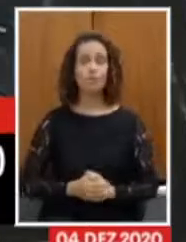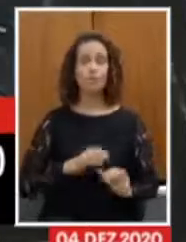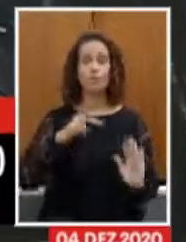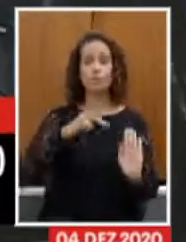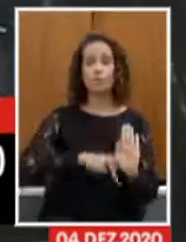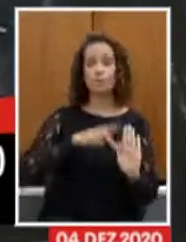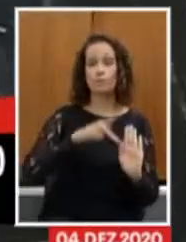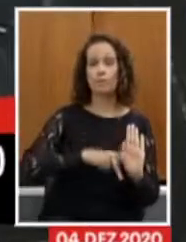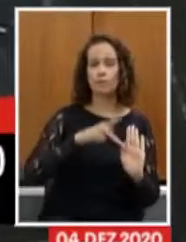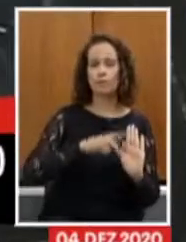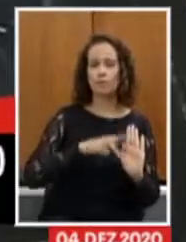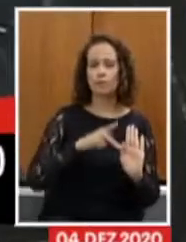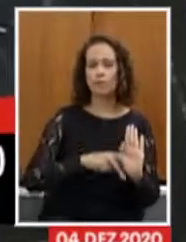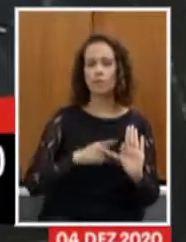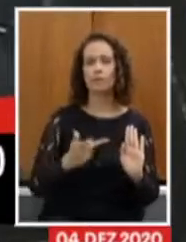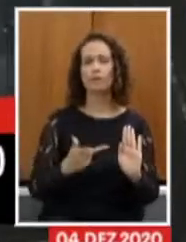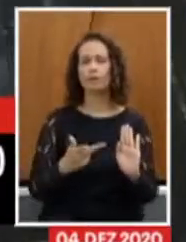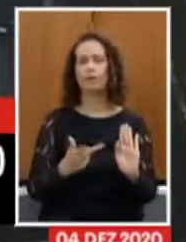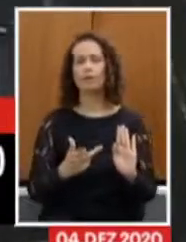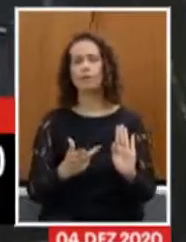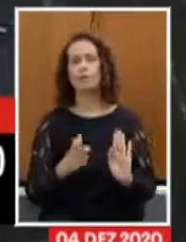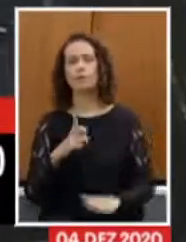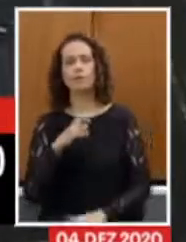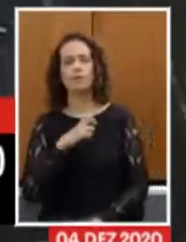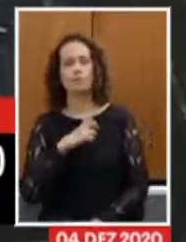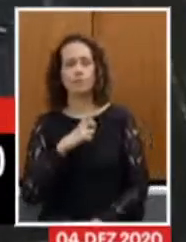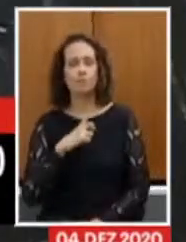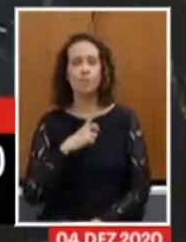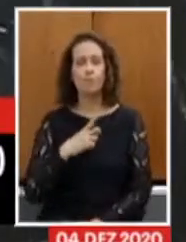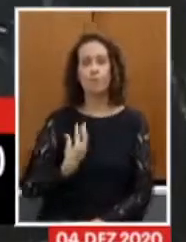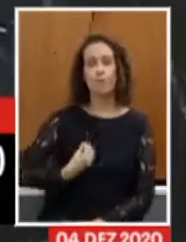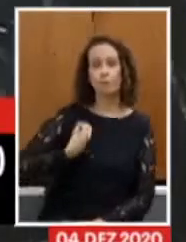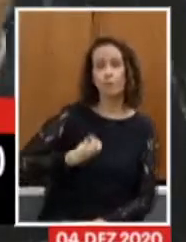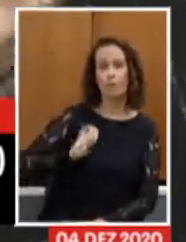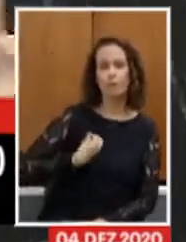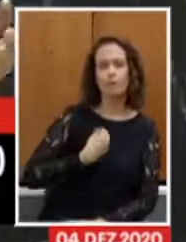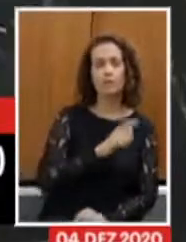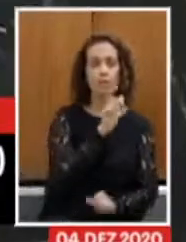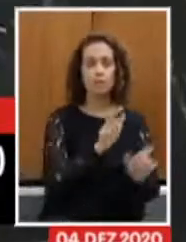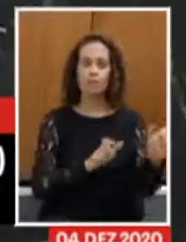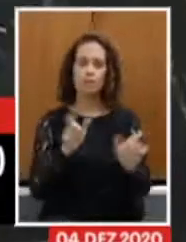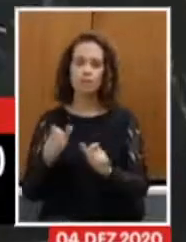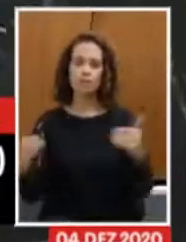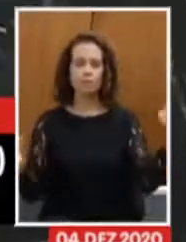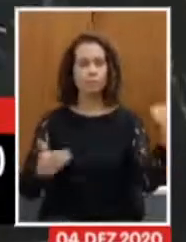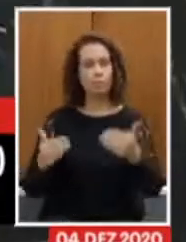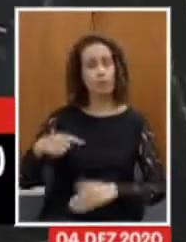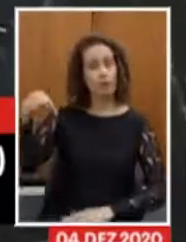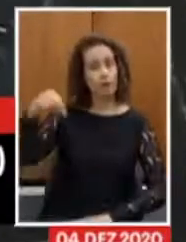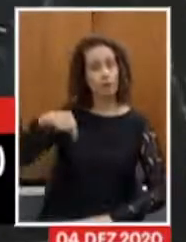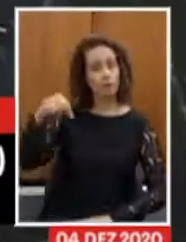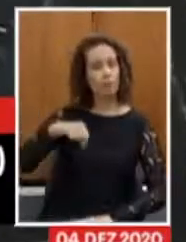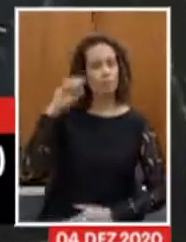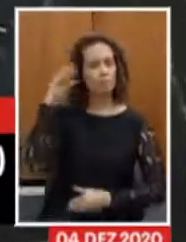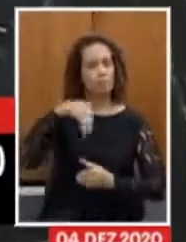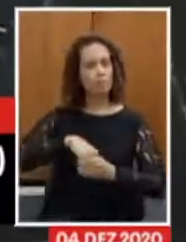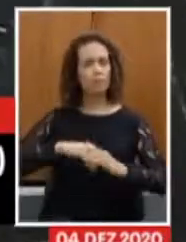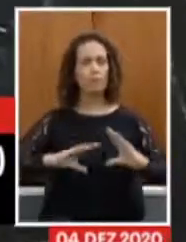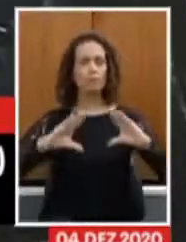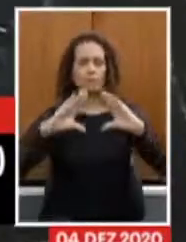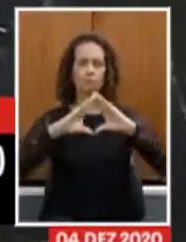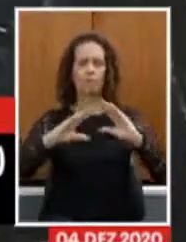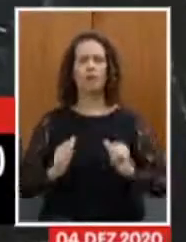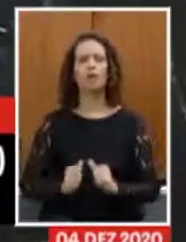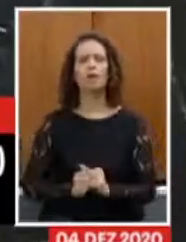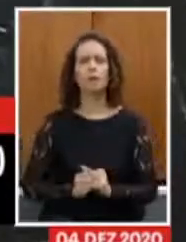projeto, gente, ele houve uma ampla participação popular. Inclusive, aqui na Assembleia, deputada Laura, todos os